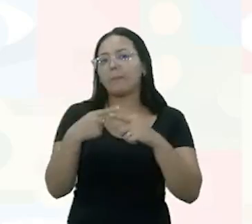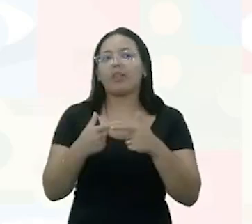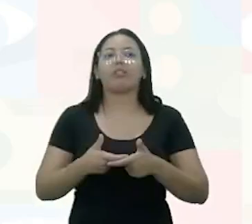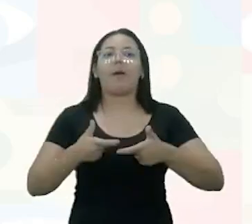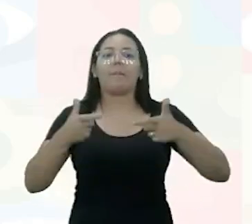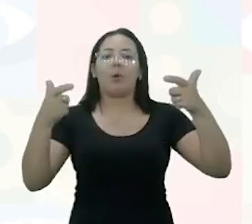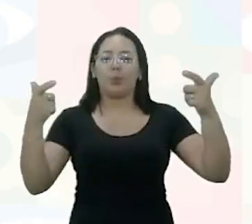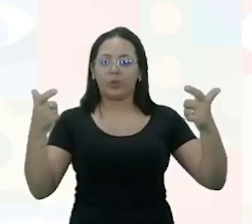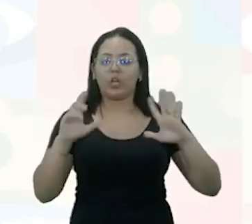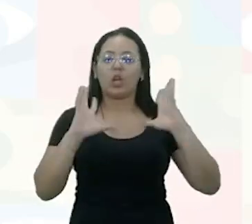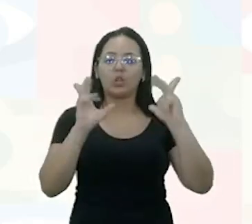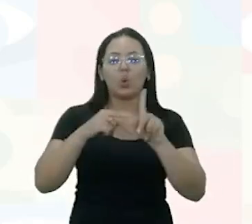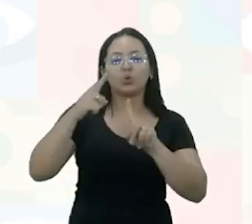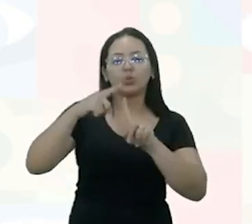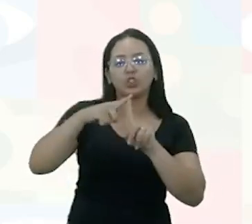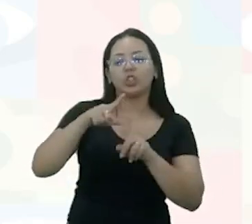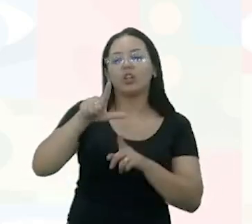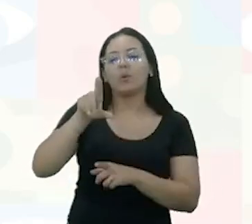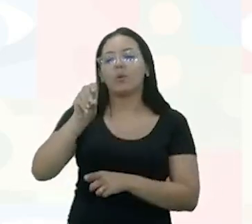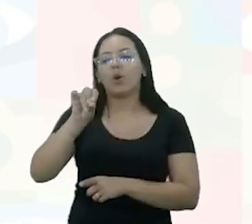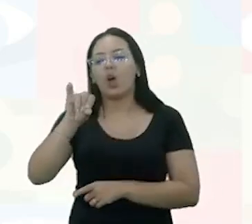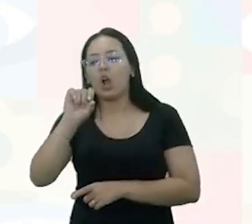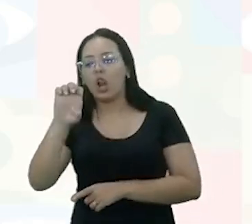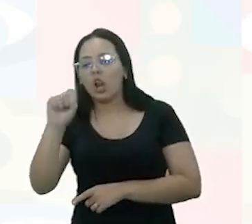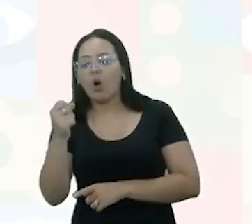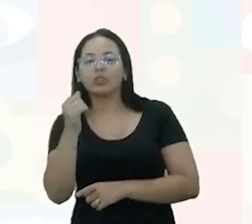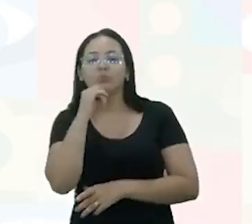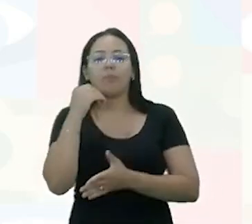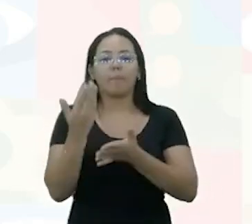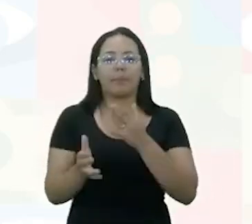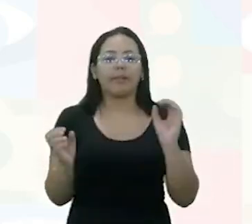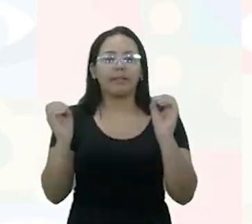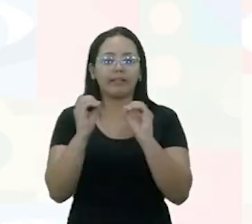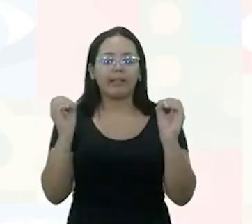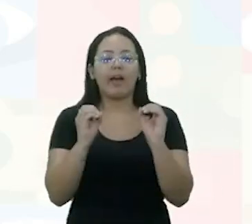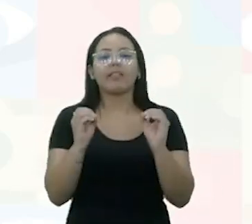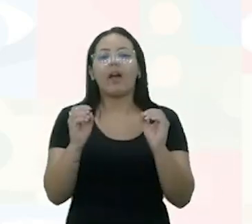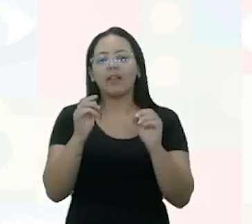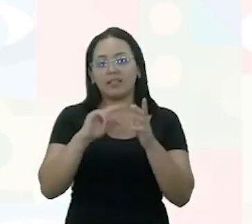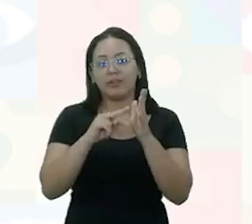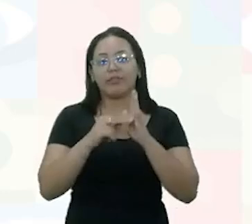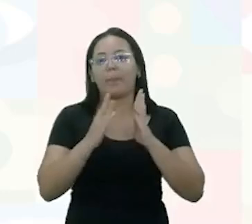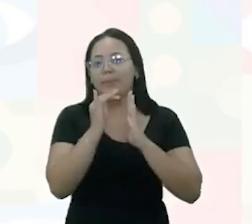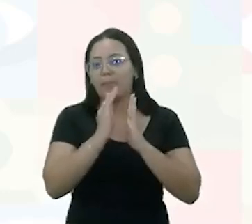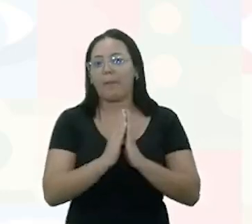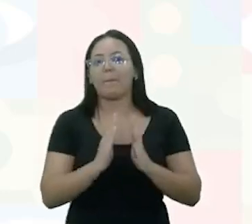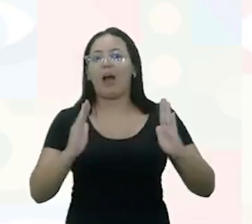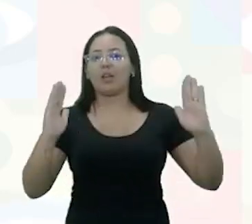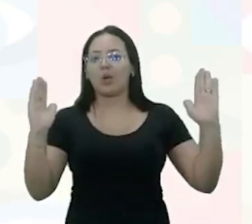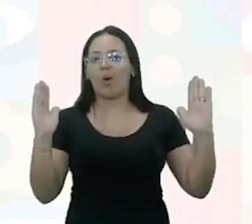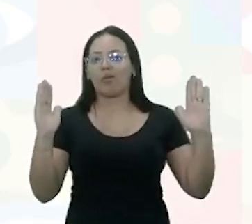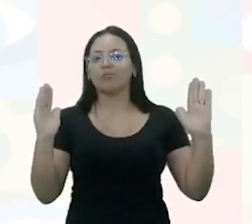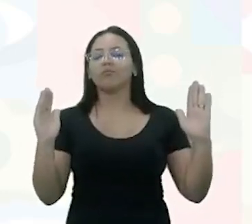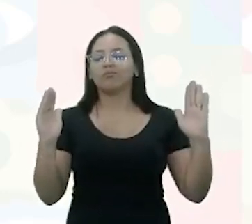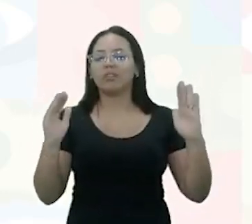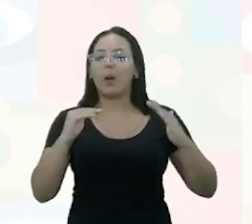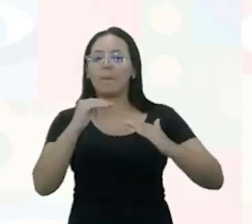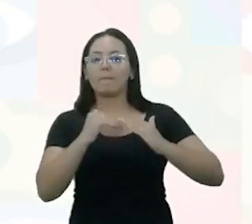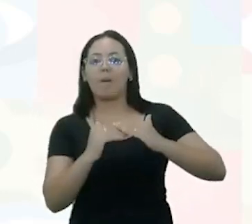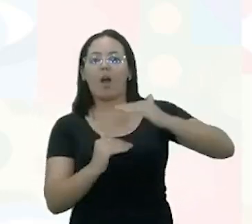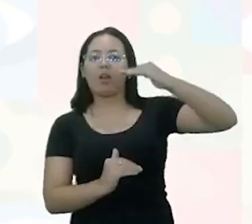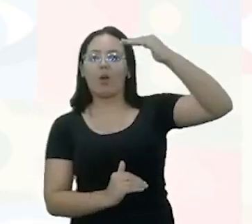eles que são lossless, ou seja, sem perda, o tamanho do arquivo é maior. Obviamente, maior que o